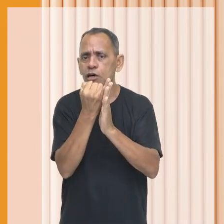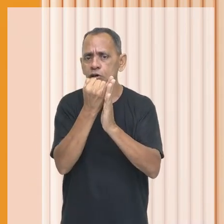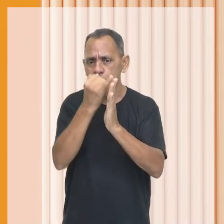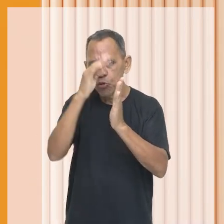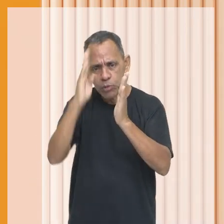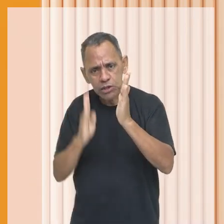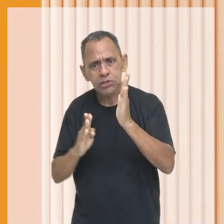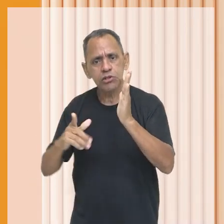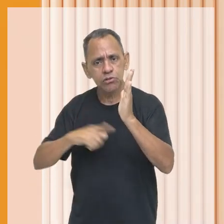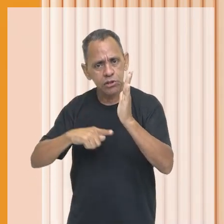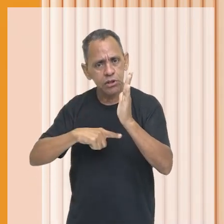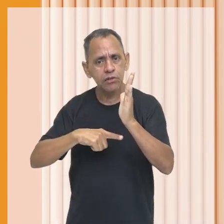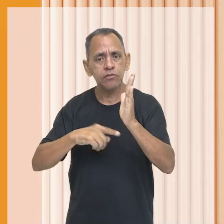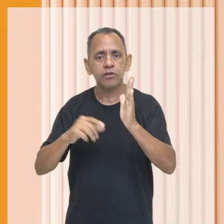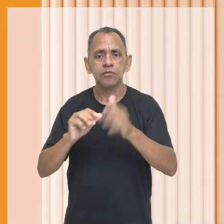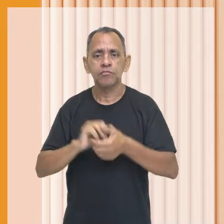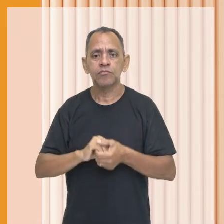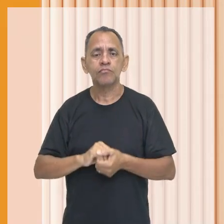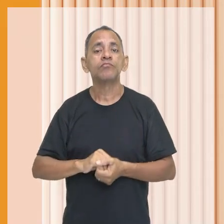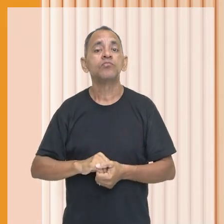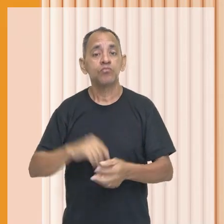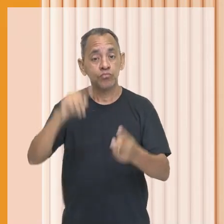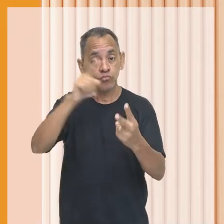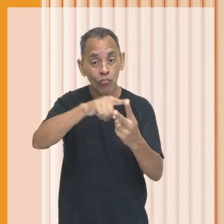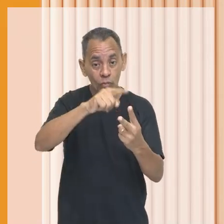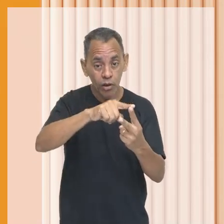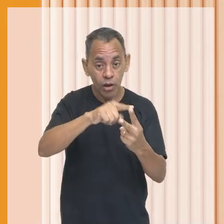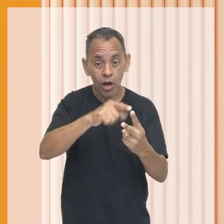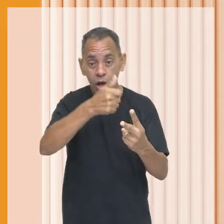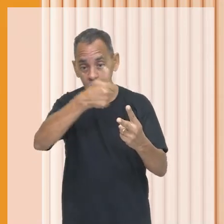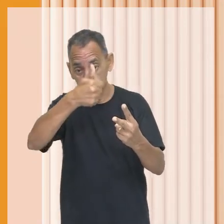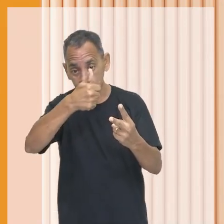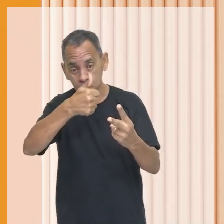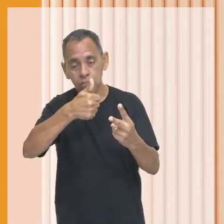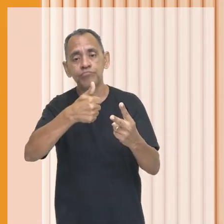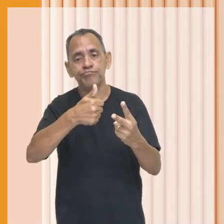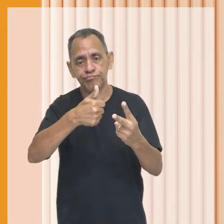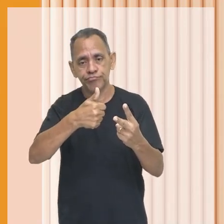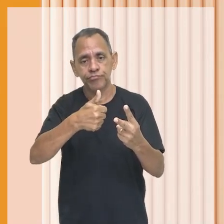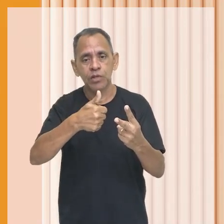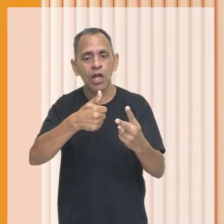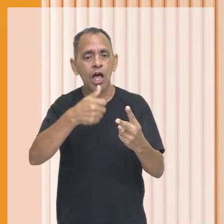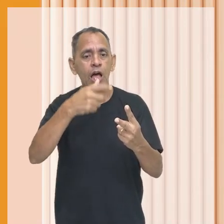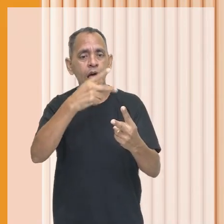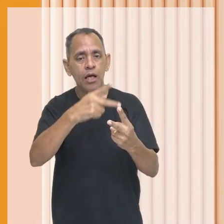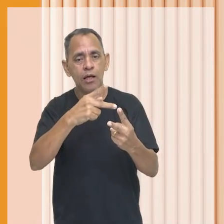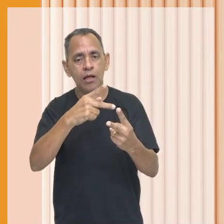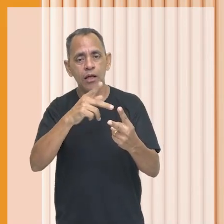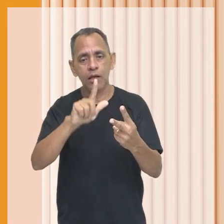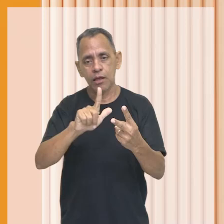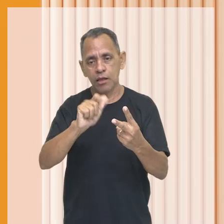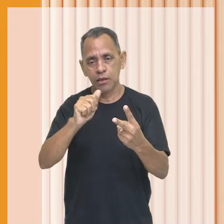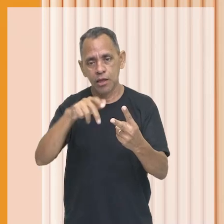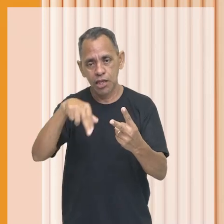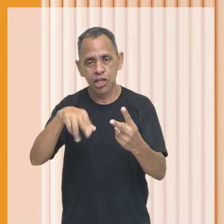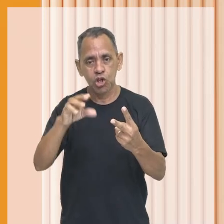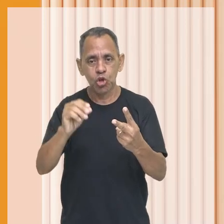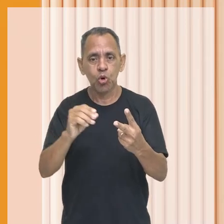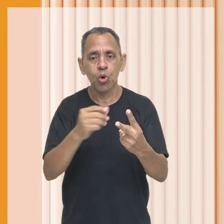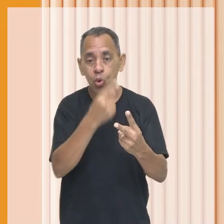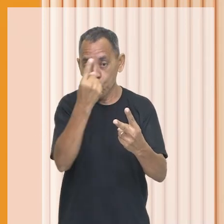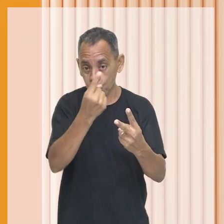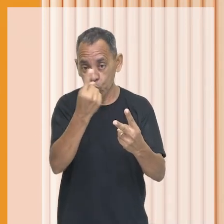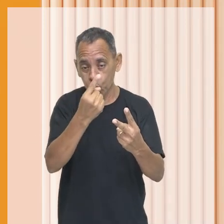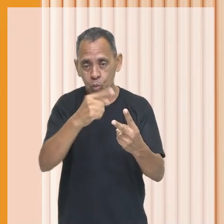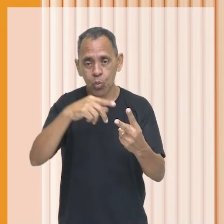que ele lança o Plano Collor 1, Plano Collor 2, que, para desapontamento de muita gente, teve a questão